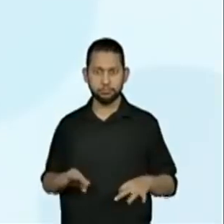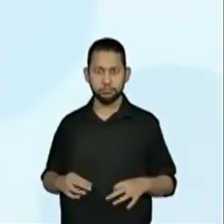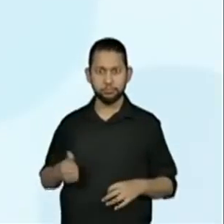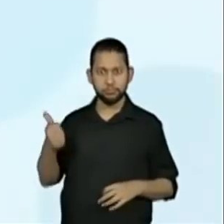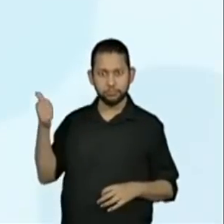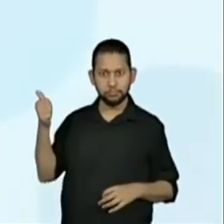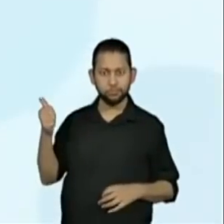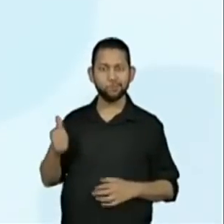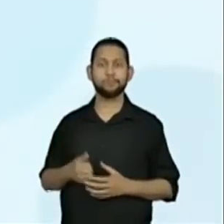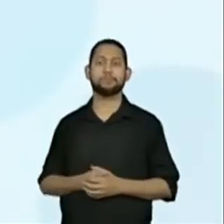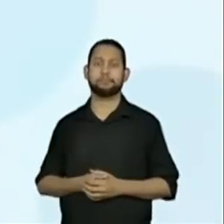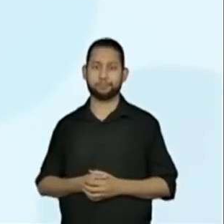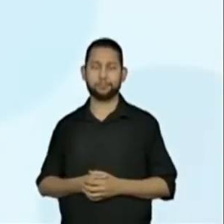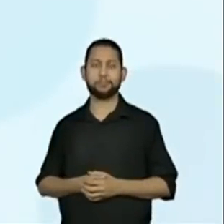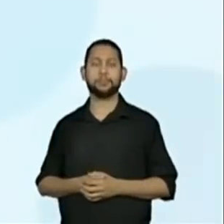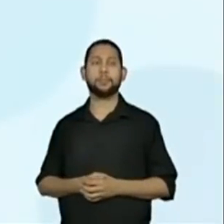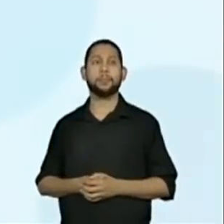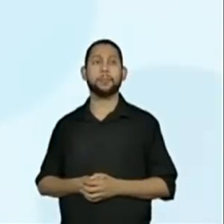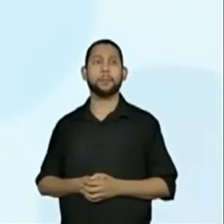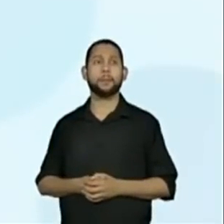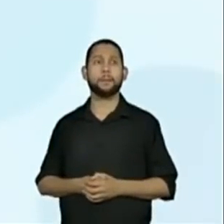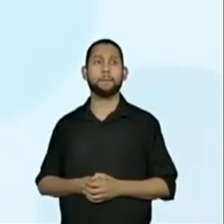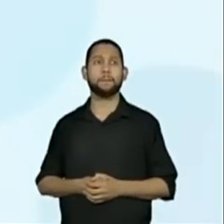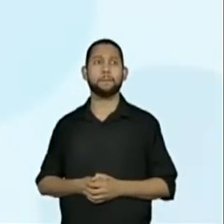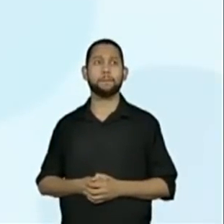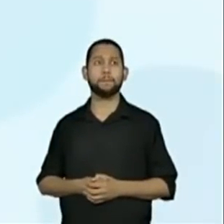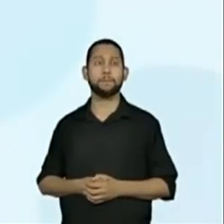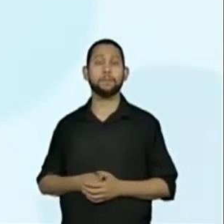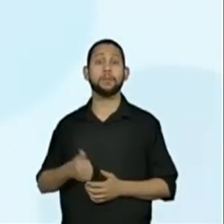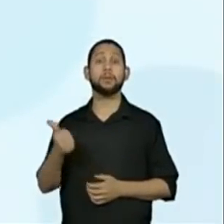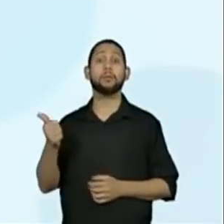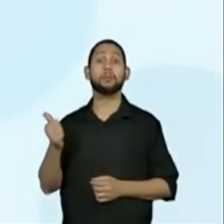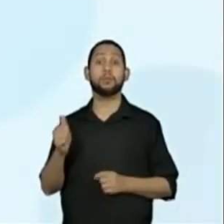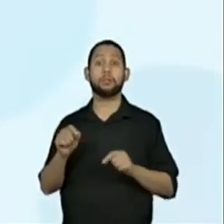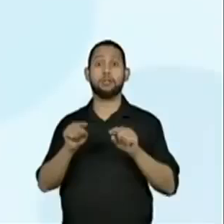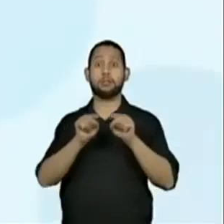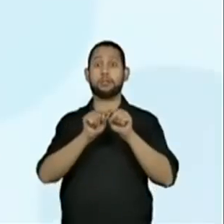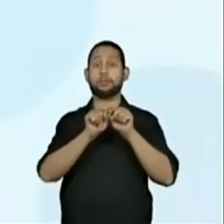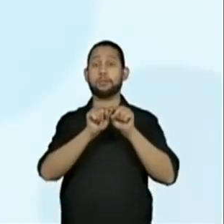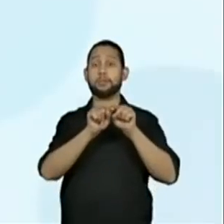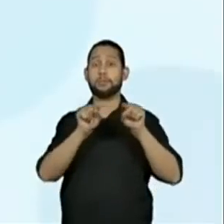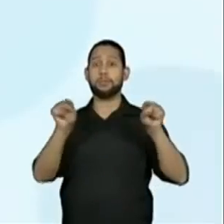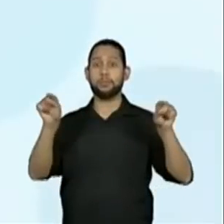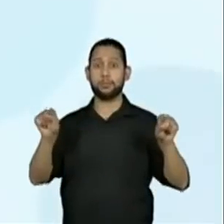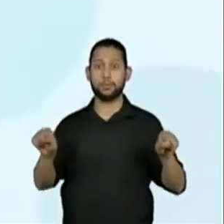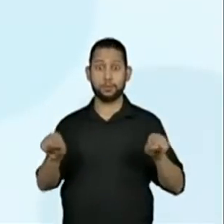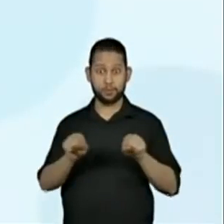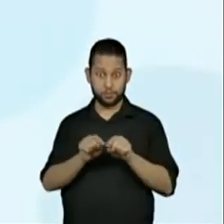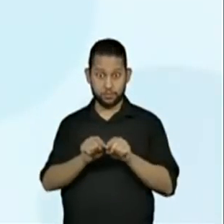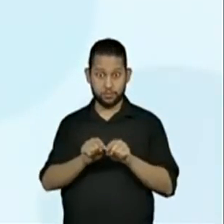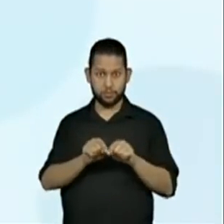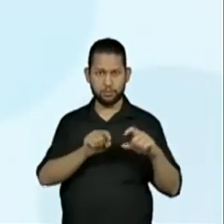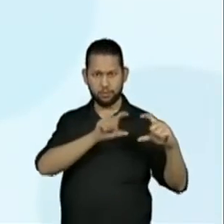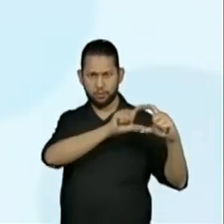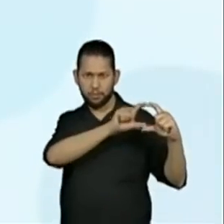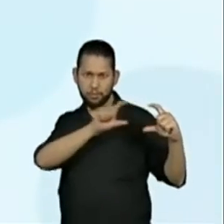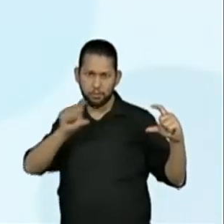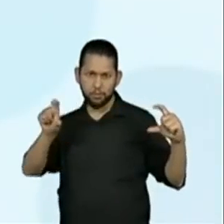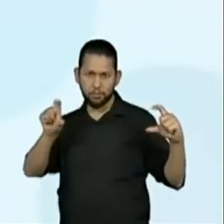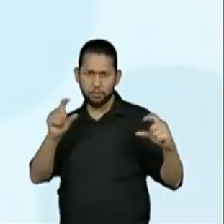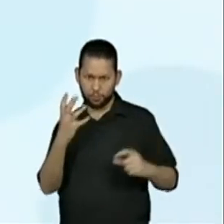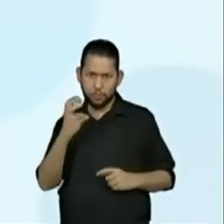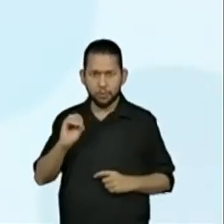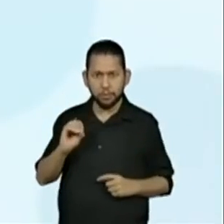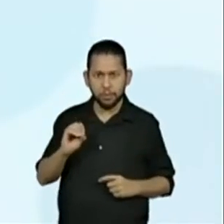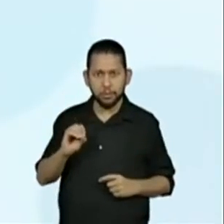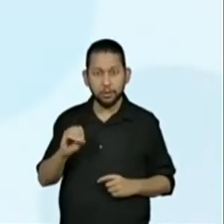correto eu tenho aqui então um perímetro de 40 de 40 m